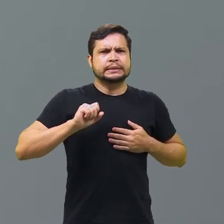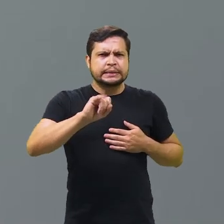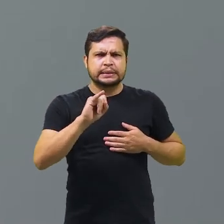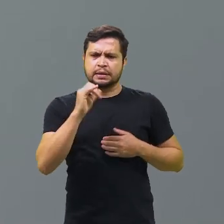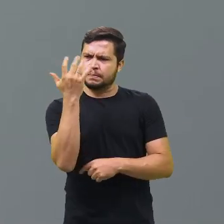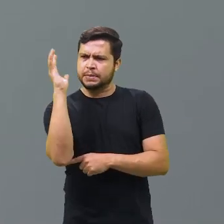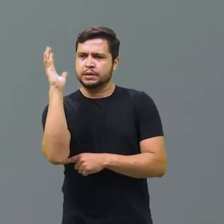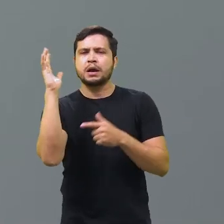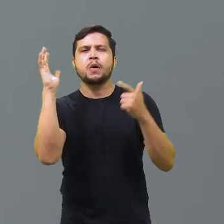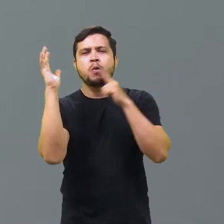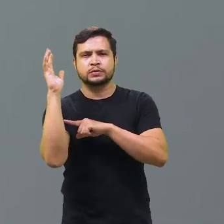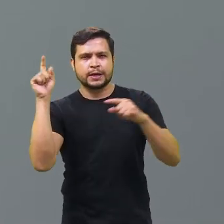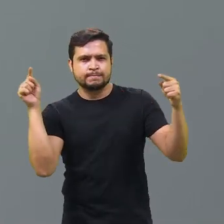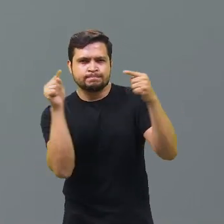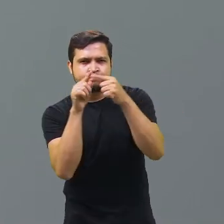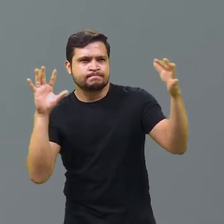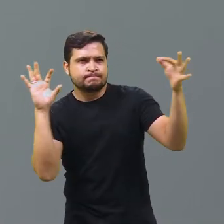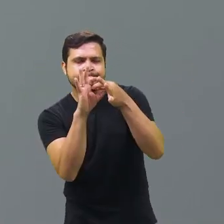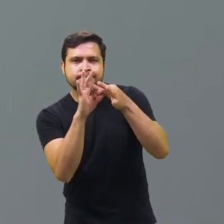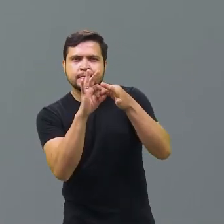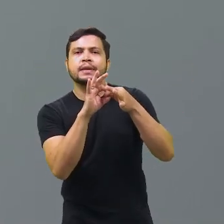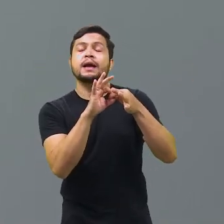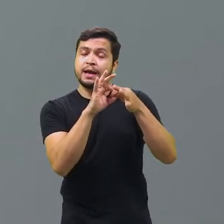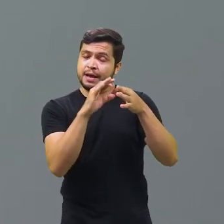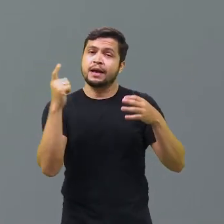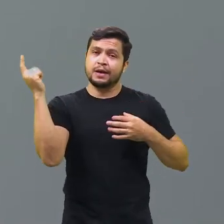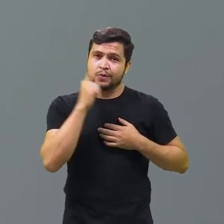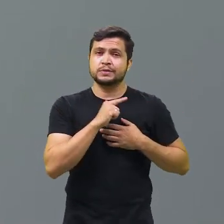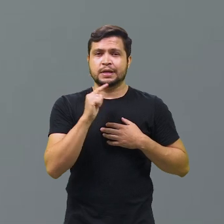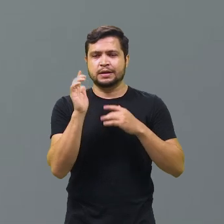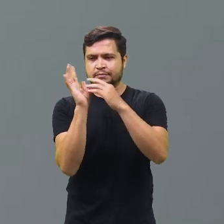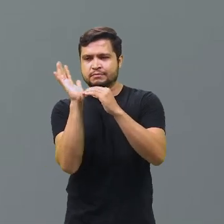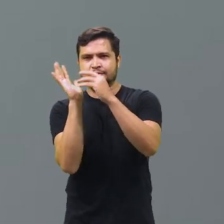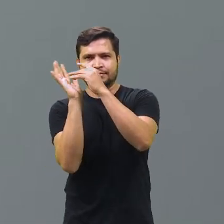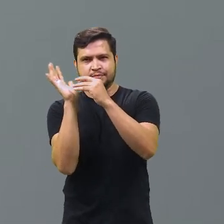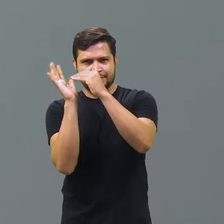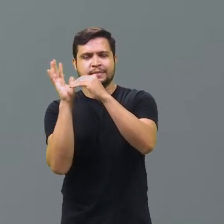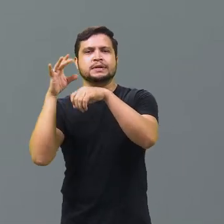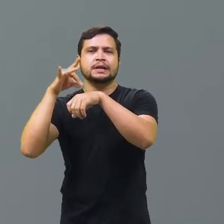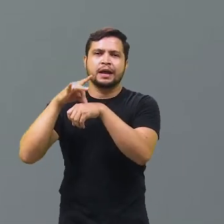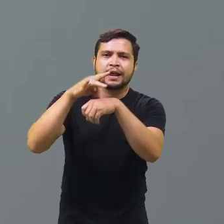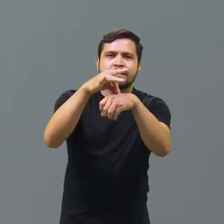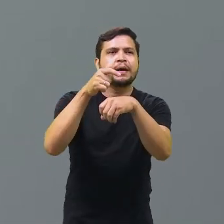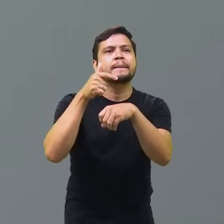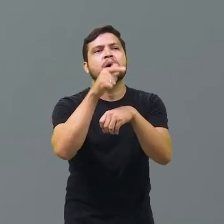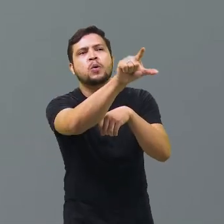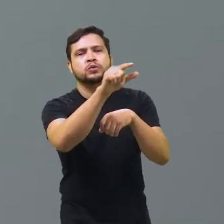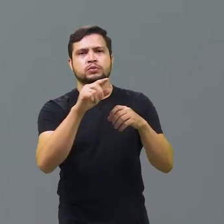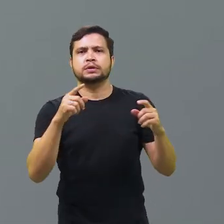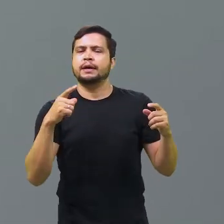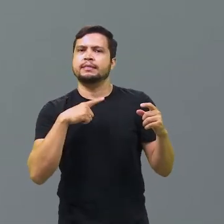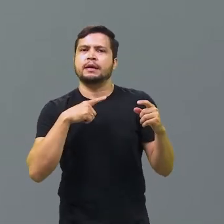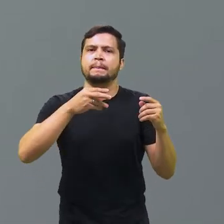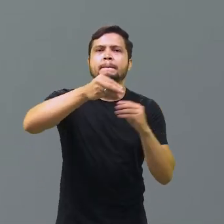consegue se associar com esses animais, ela consegue permitir uma fecundação cruzada. Ou seja, eu pegar o material genético de um indivíduo e juntar com